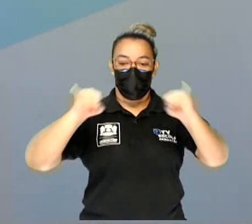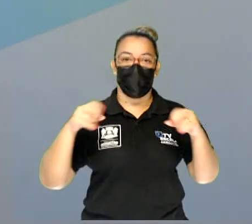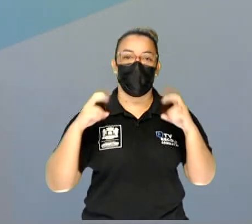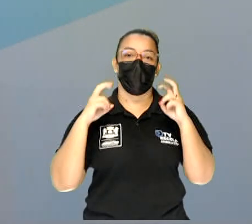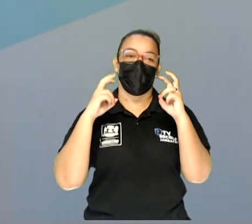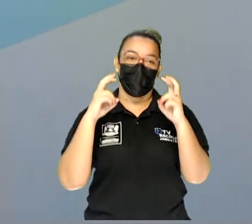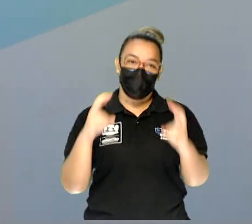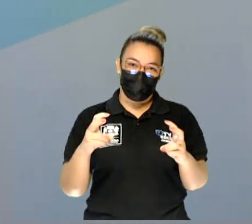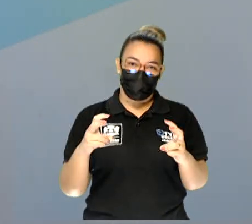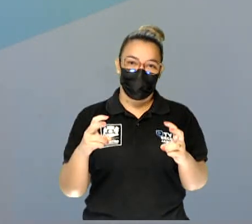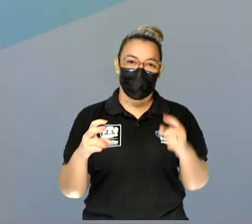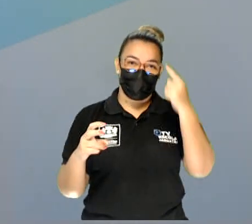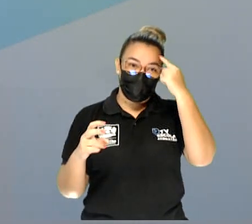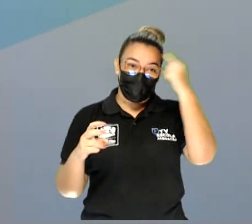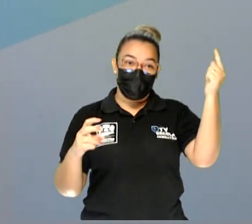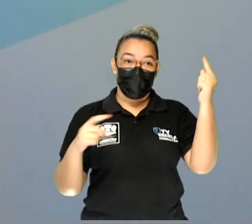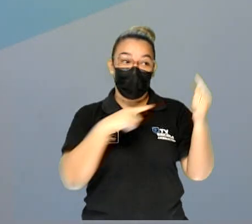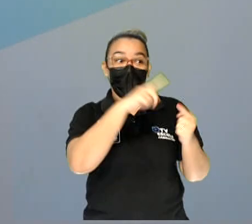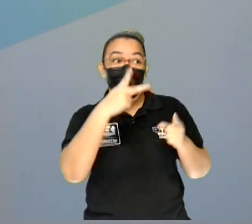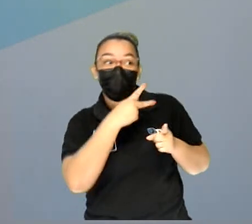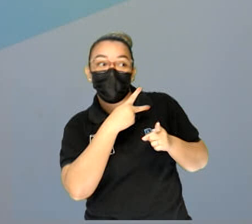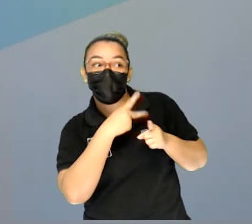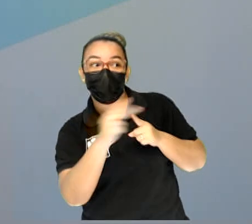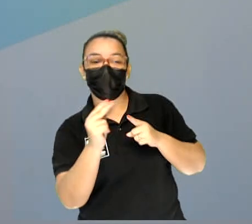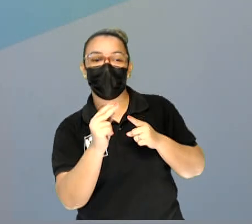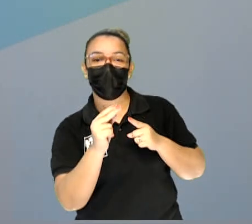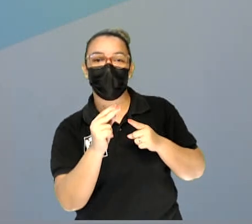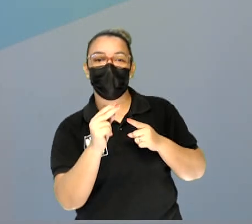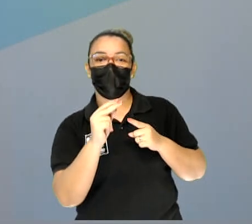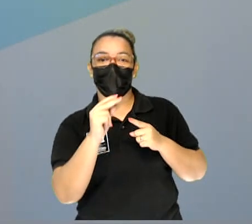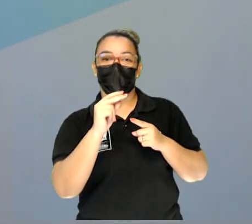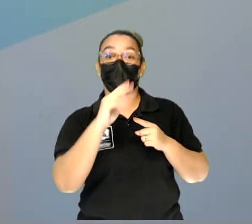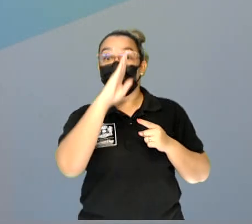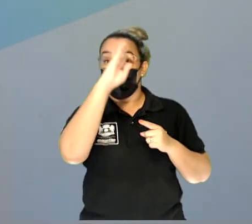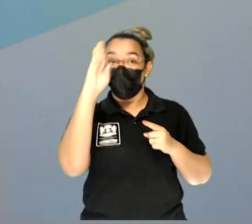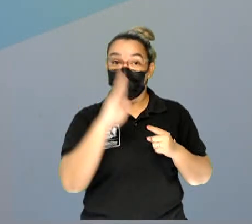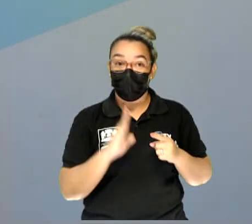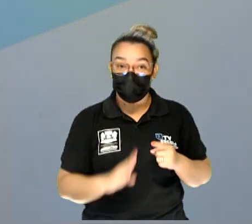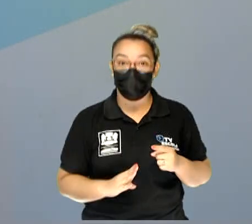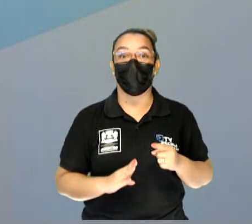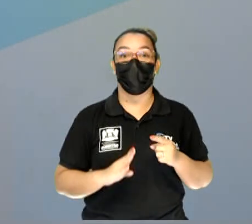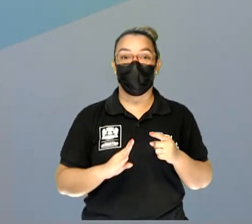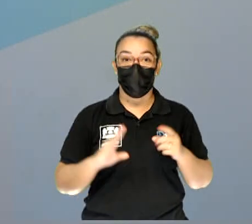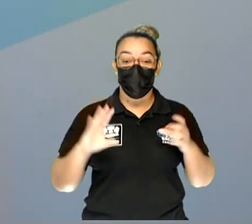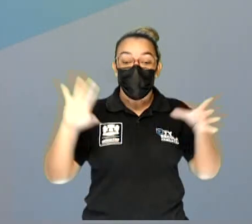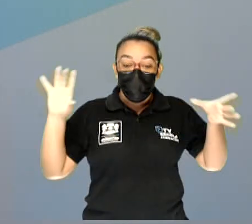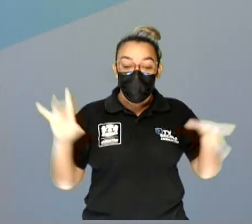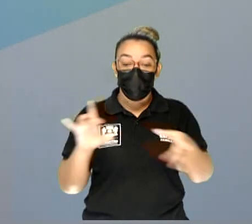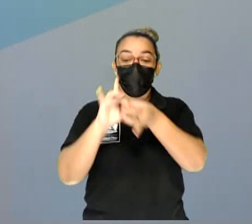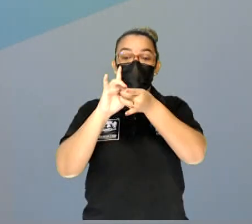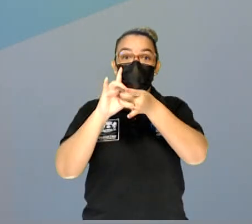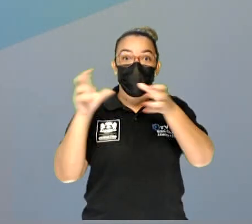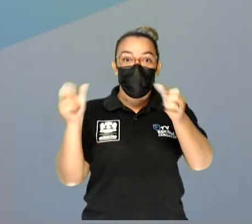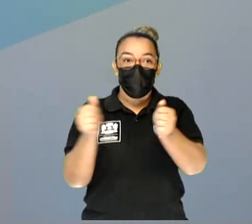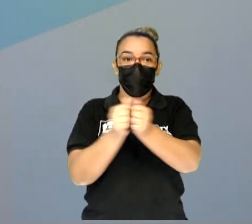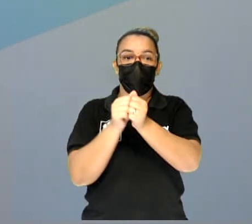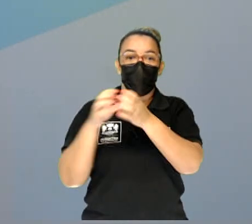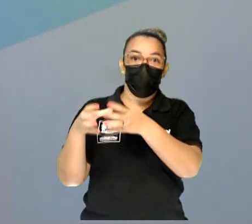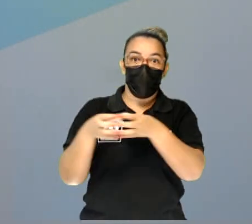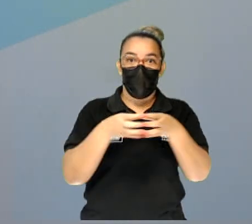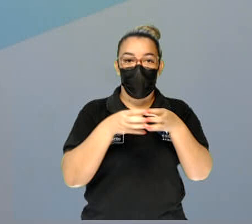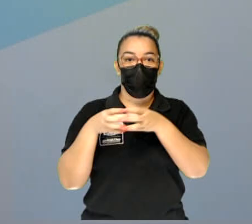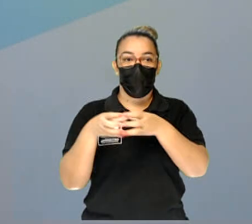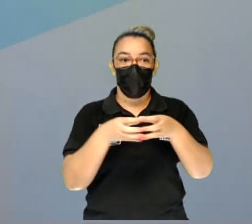pela vitória do ano anterior, muitos mais brasileiros, assim pode chamar agora, se uniram às forças rebeldes e os